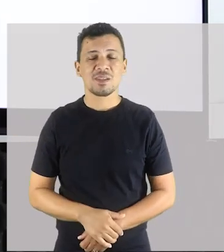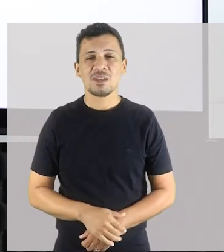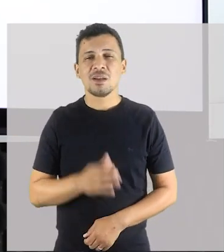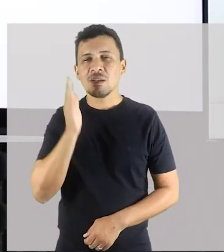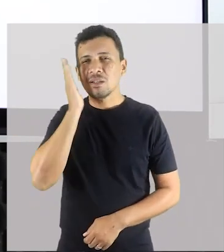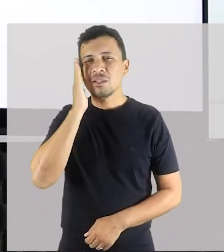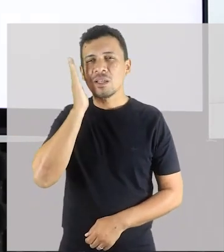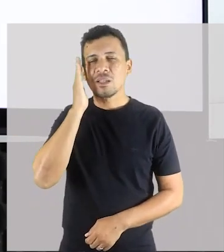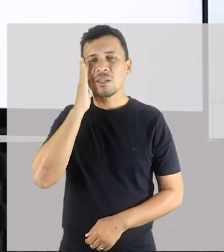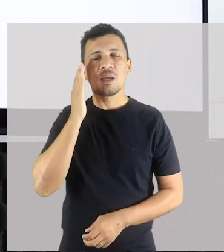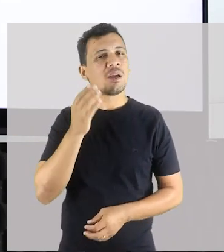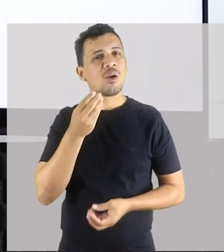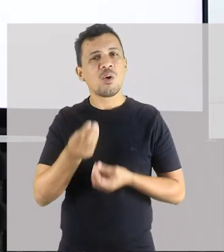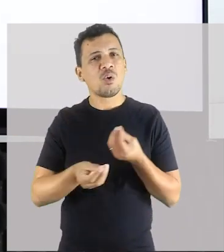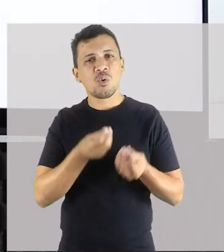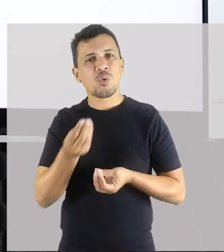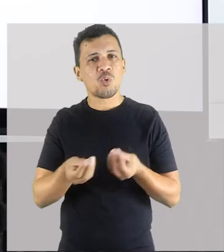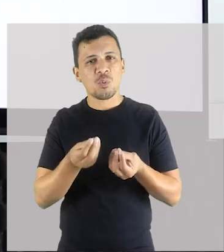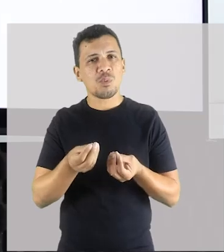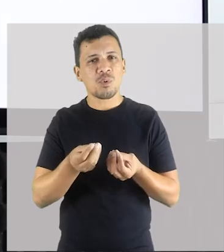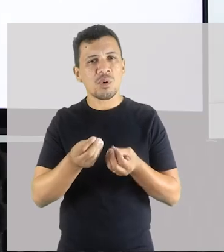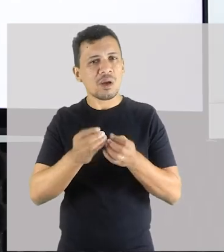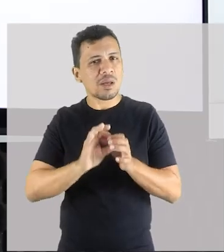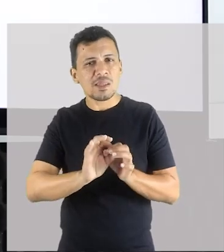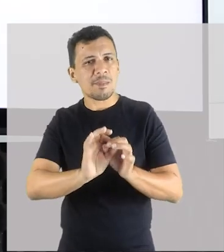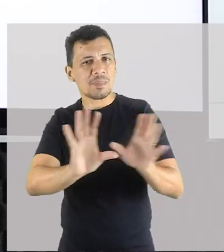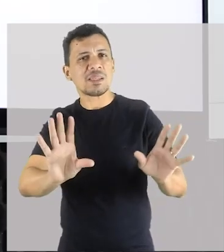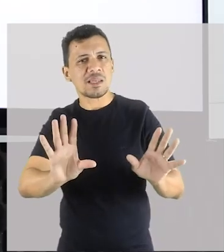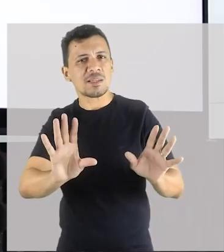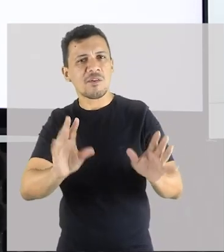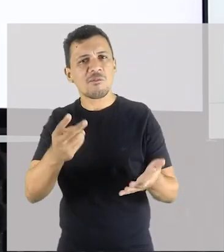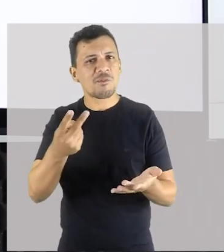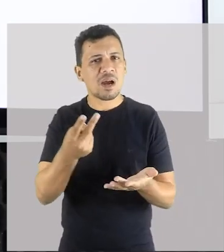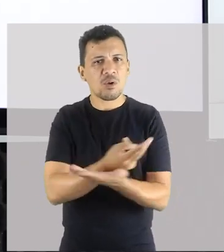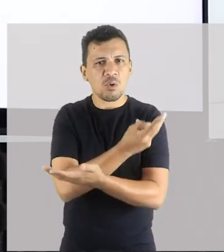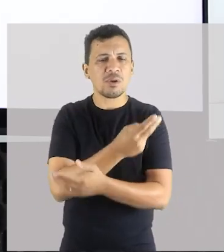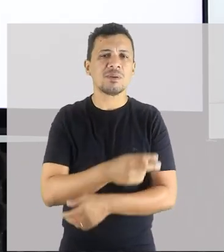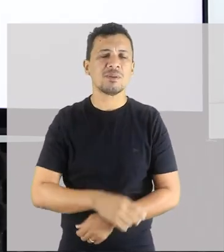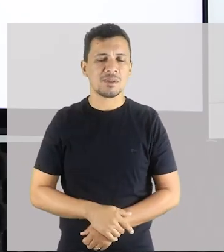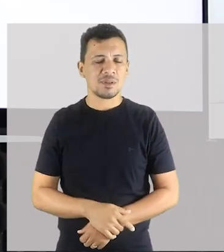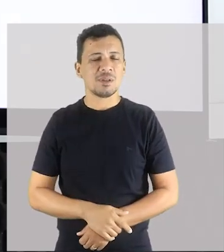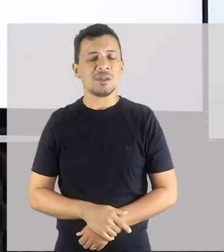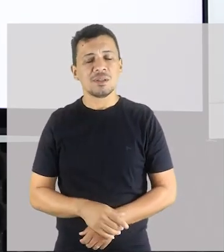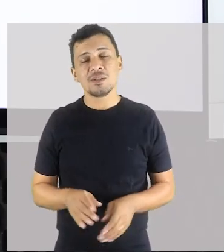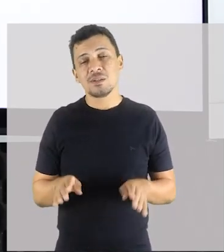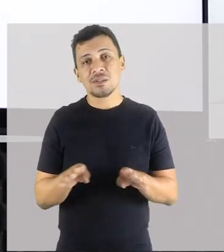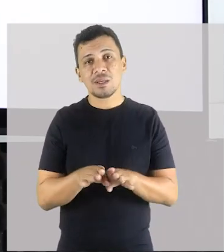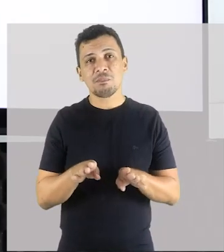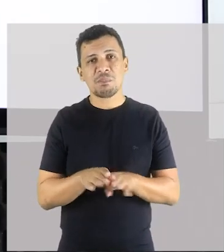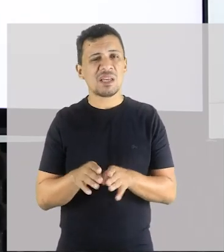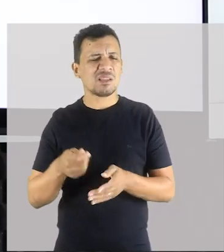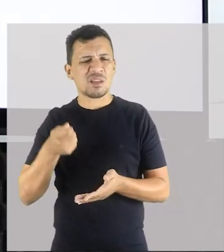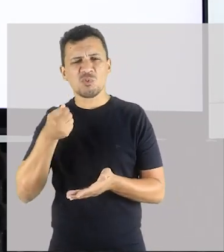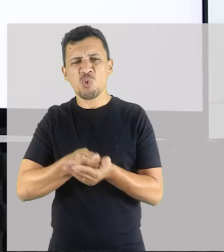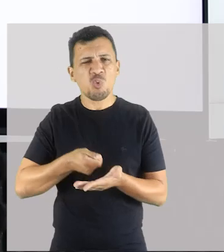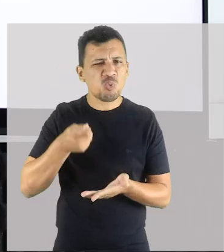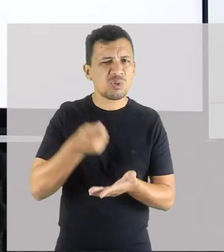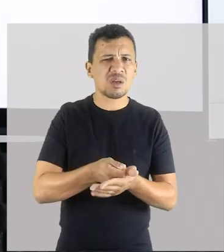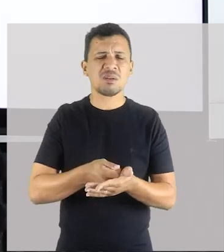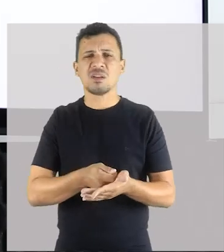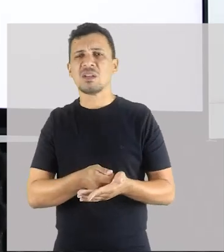entender um pouco como essa independência ela vai ocorrer dentro daquele processo, claro, de lutas,